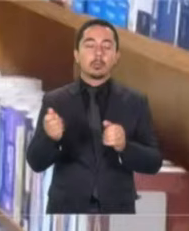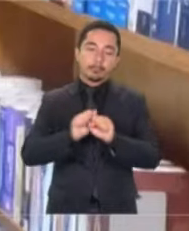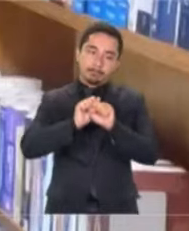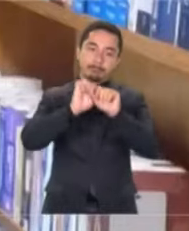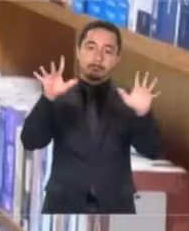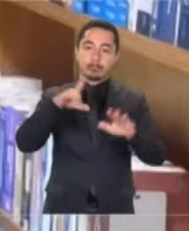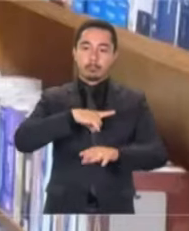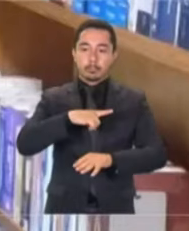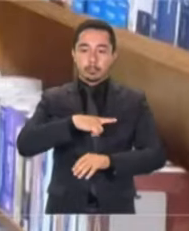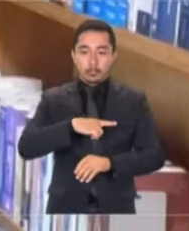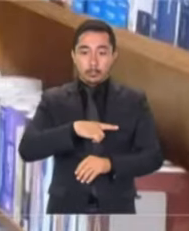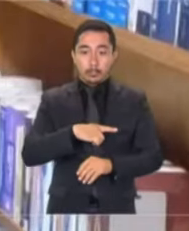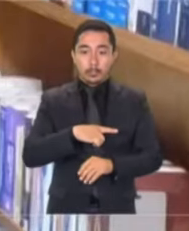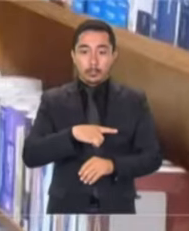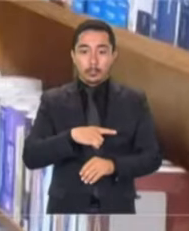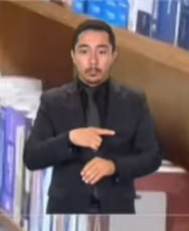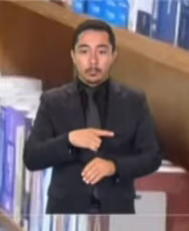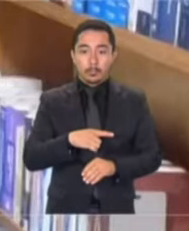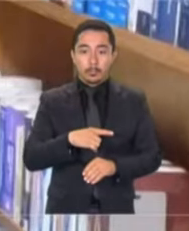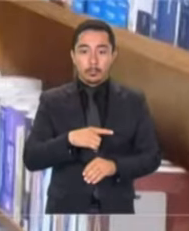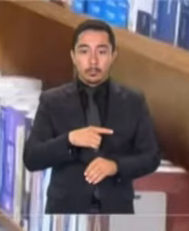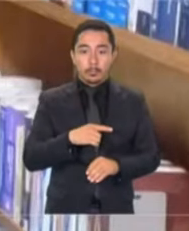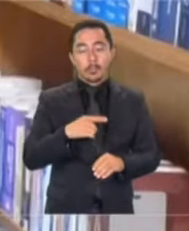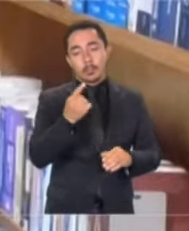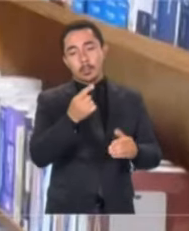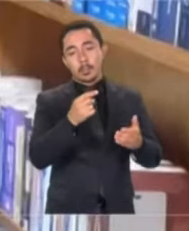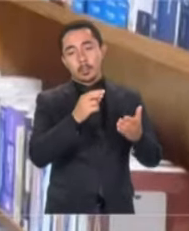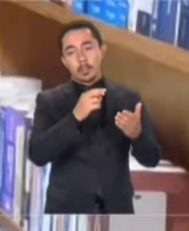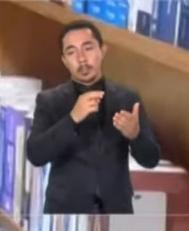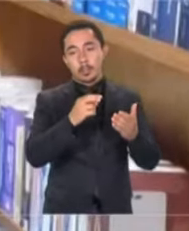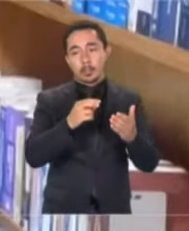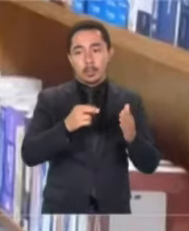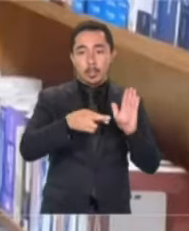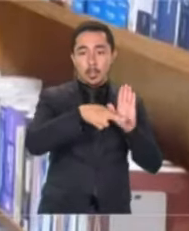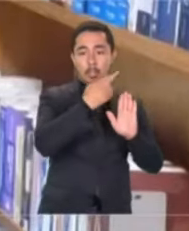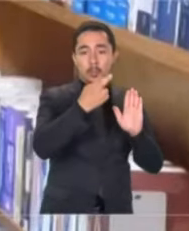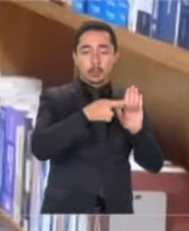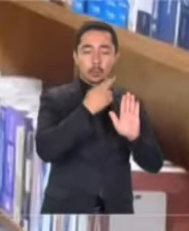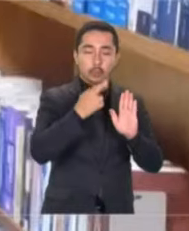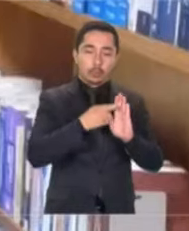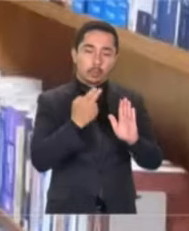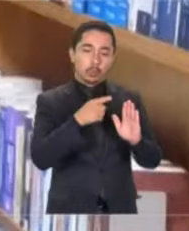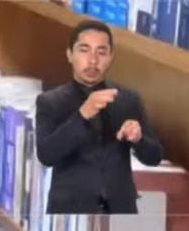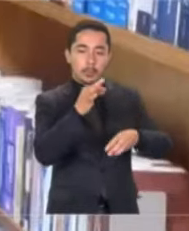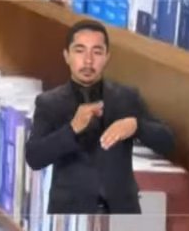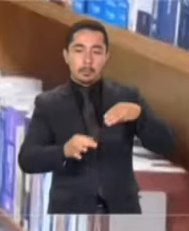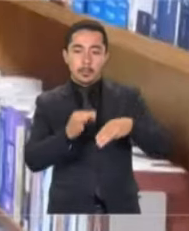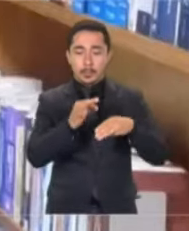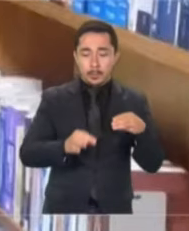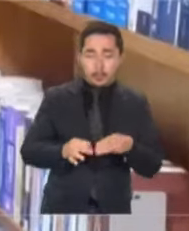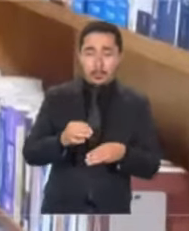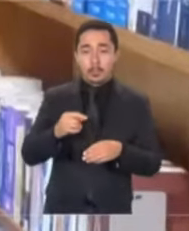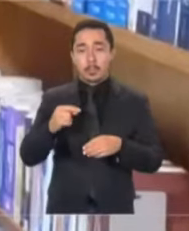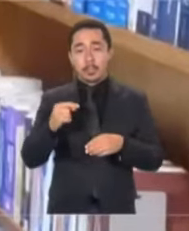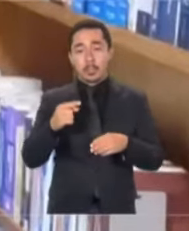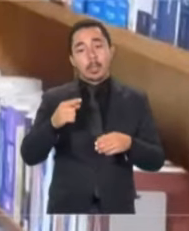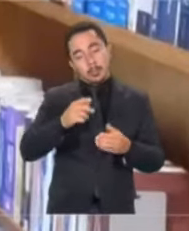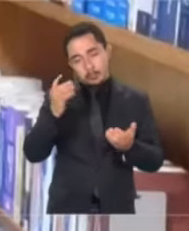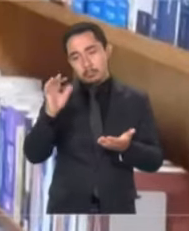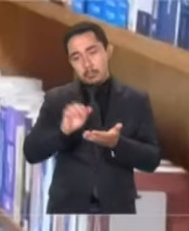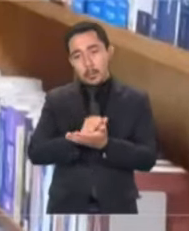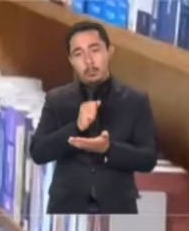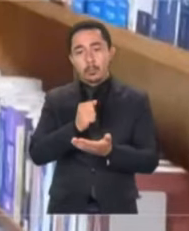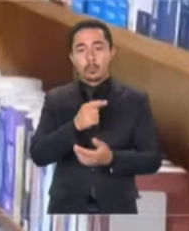claro com a resolução da relatoria da ministra Carmen Lúcia, aprovada pelo plenário, e